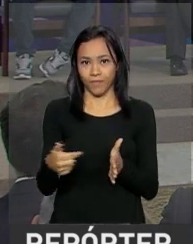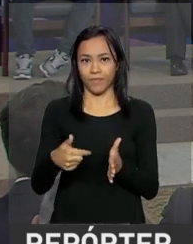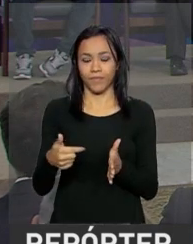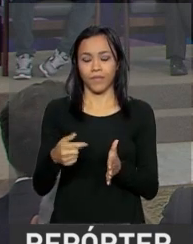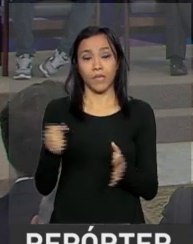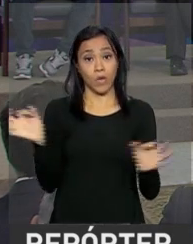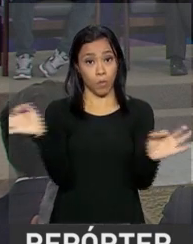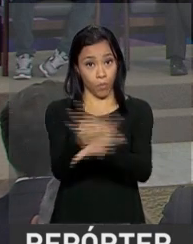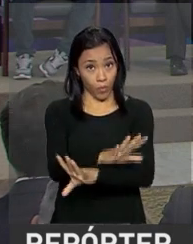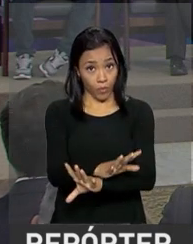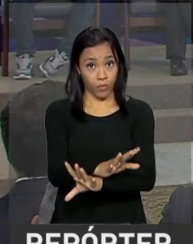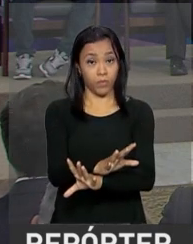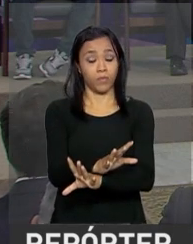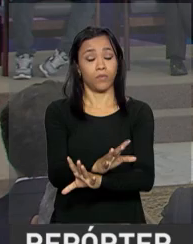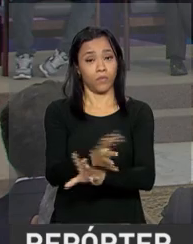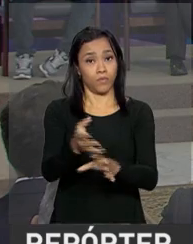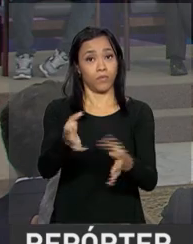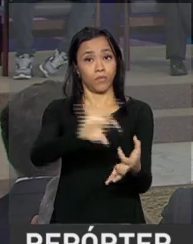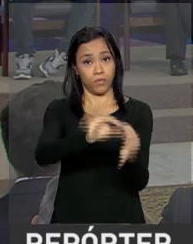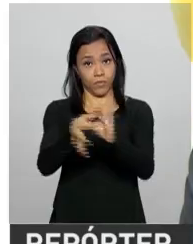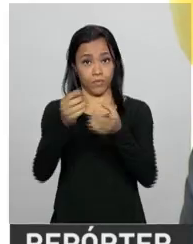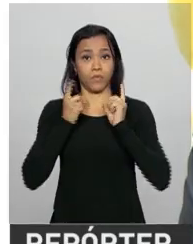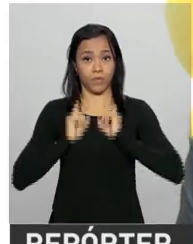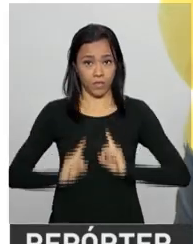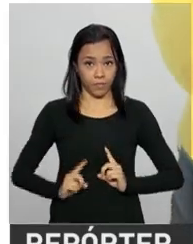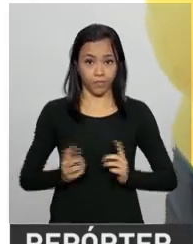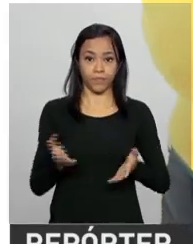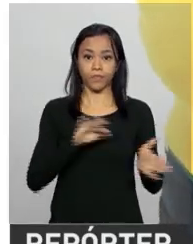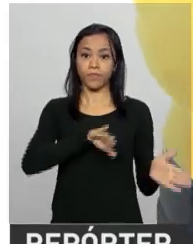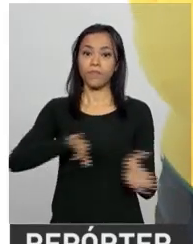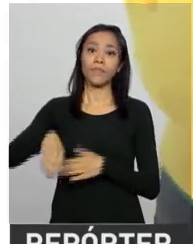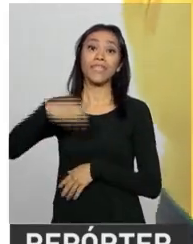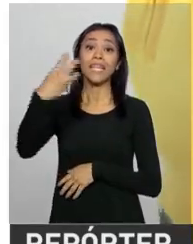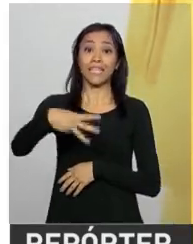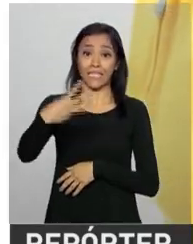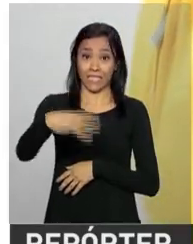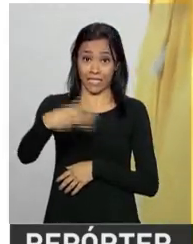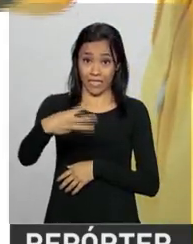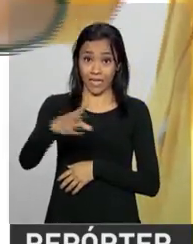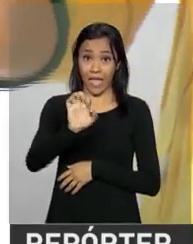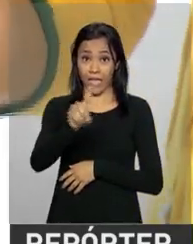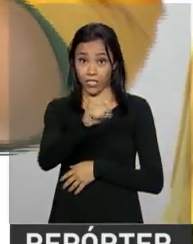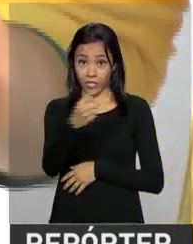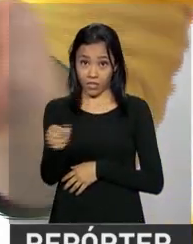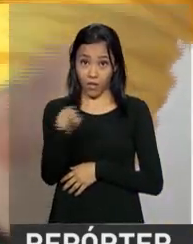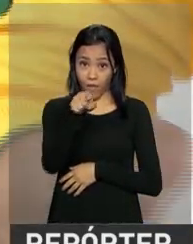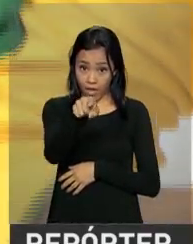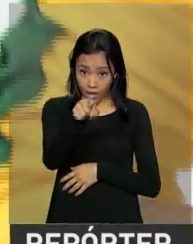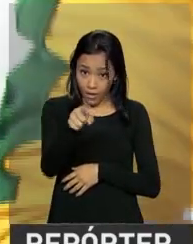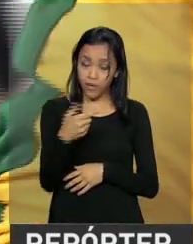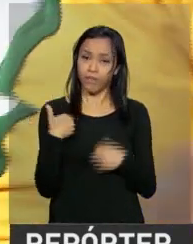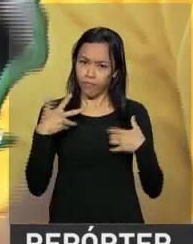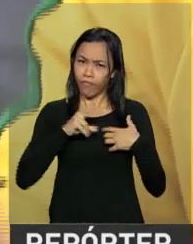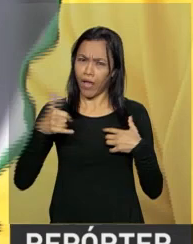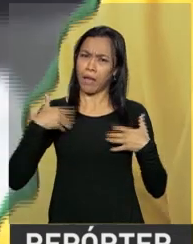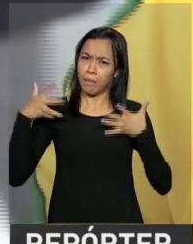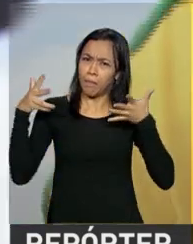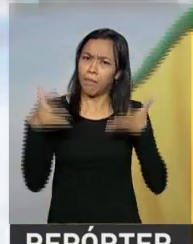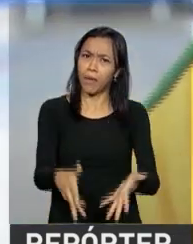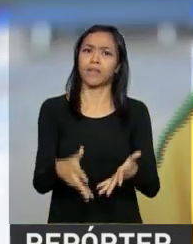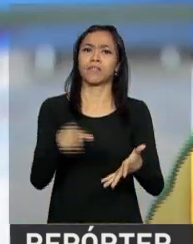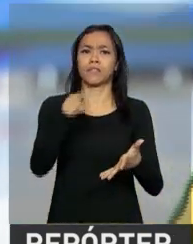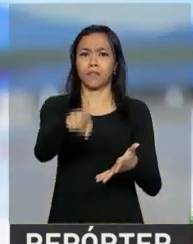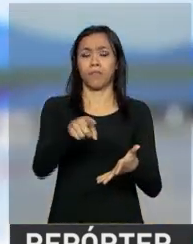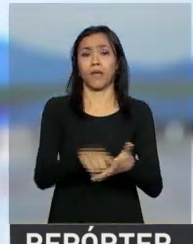após os Jogos Paralímpicos. Na terceira edição dos Jogos, Johansson vai competir nos 100 metros e no